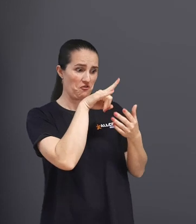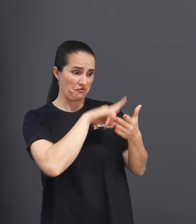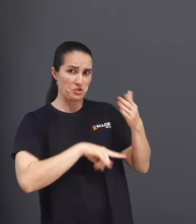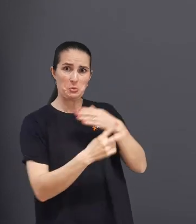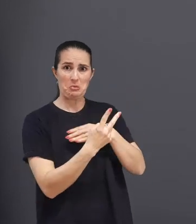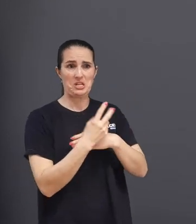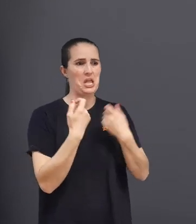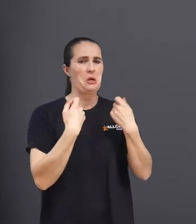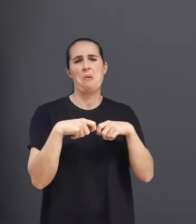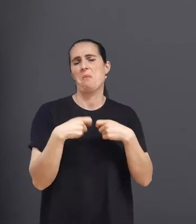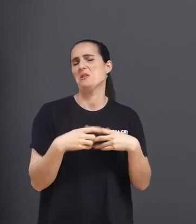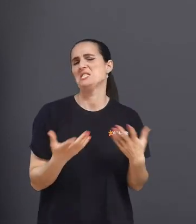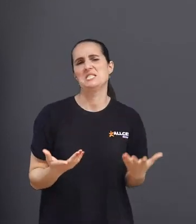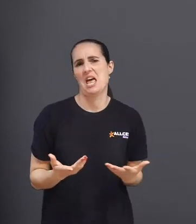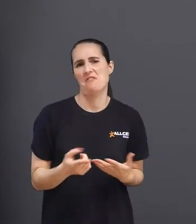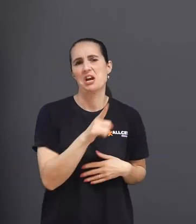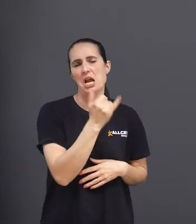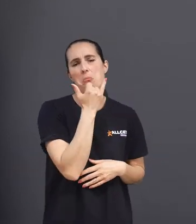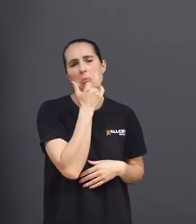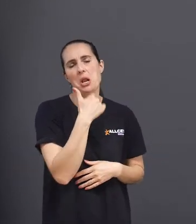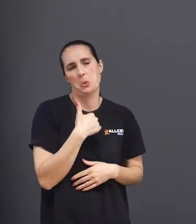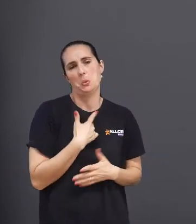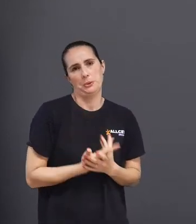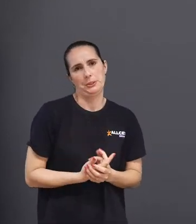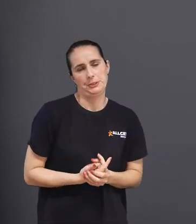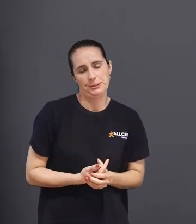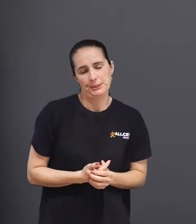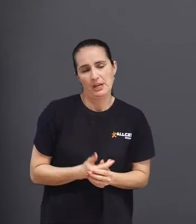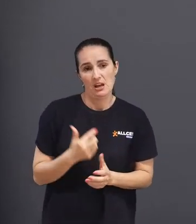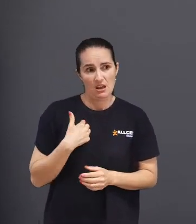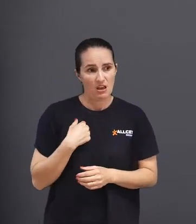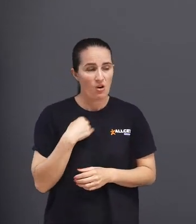medida protetiva, que ele não precisava daquela medida.